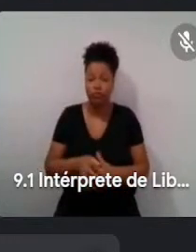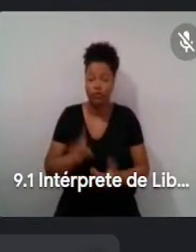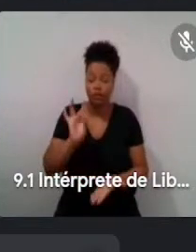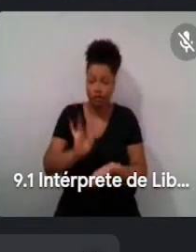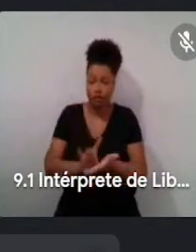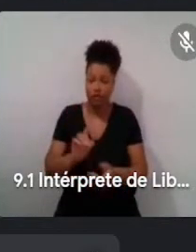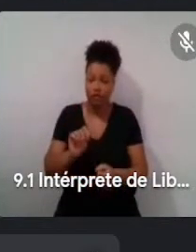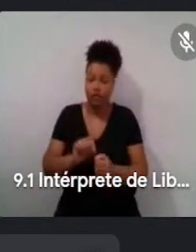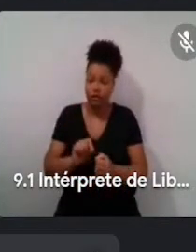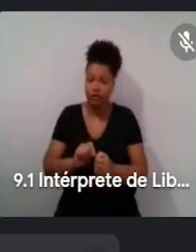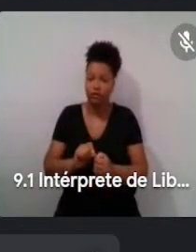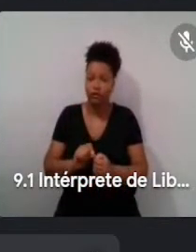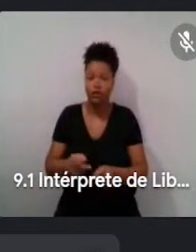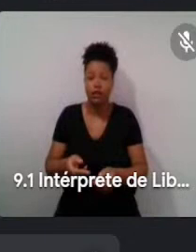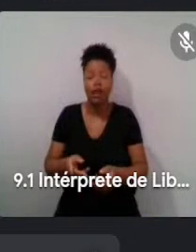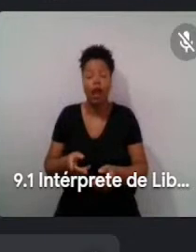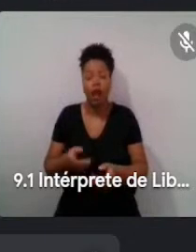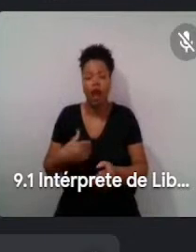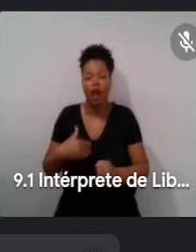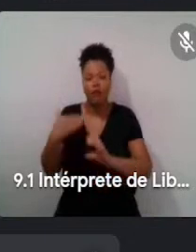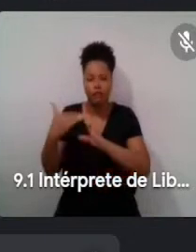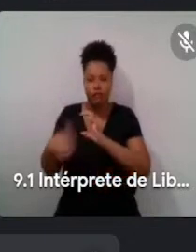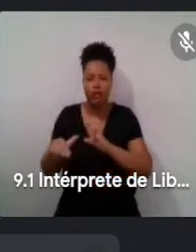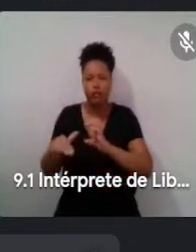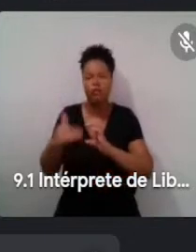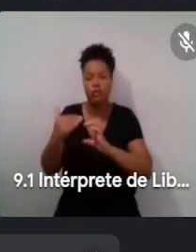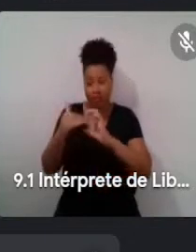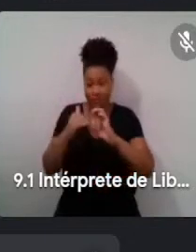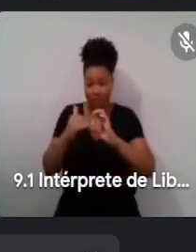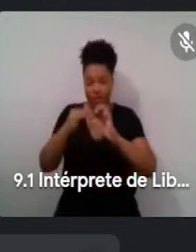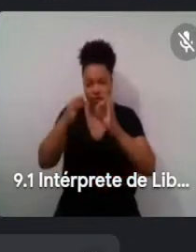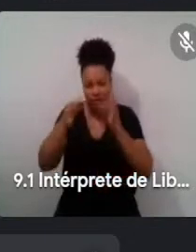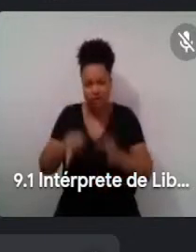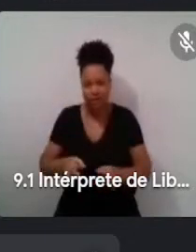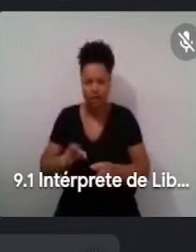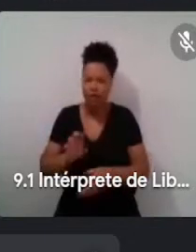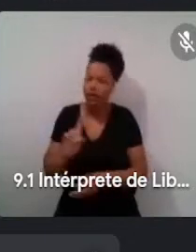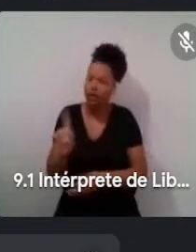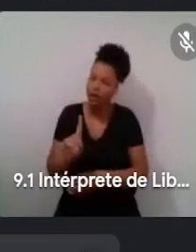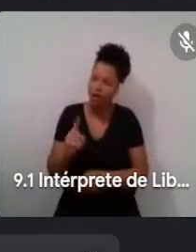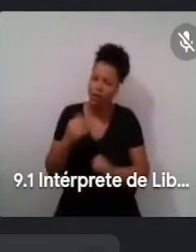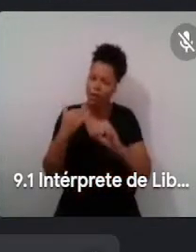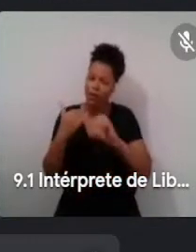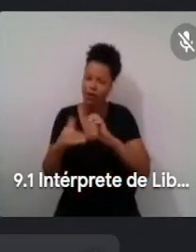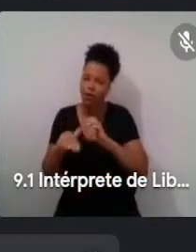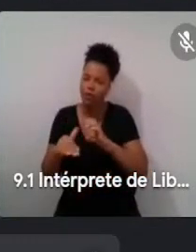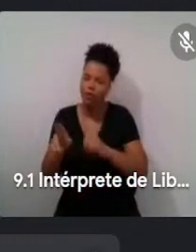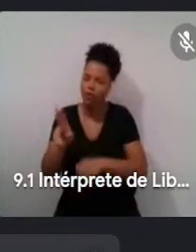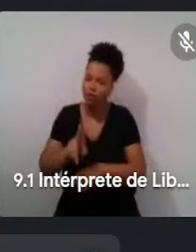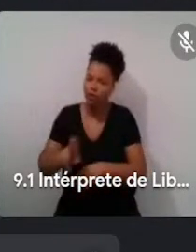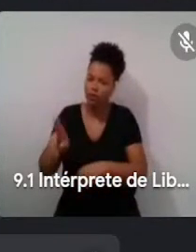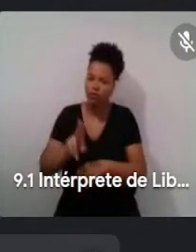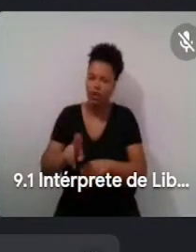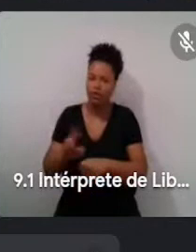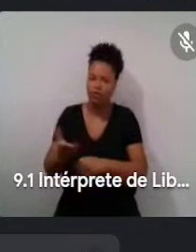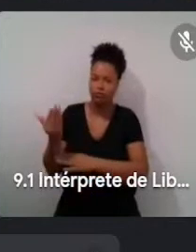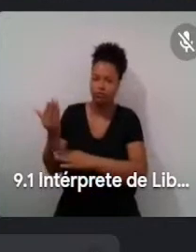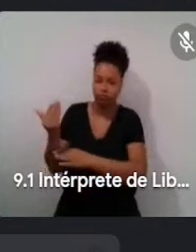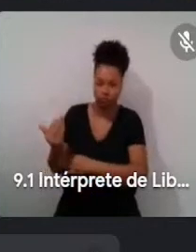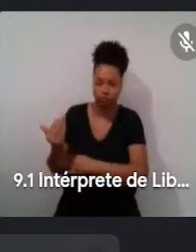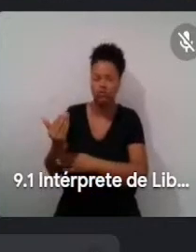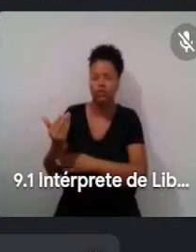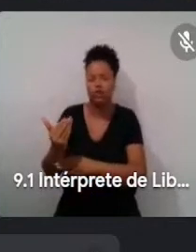fez a cientificação pelo e-mail correto e não por aquele e-mail utilizado na cientificação da liminar. Por